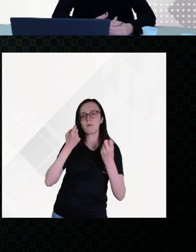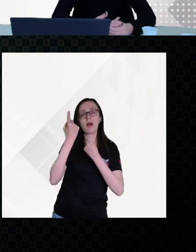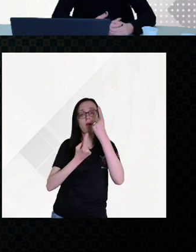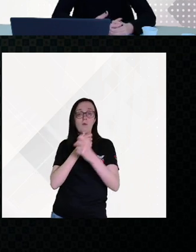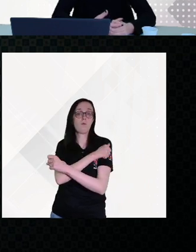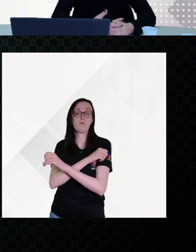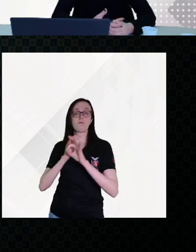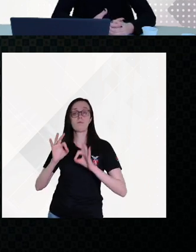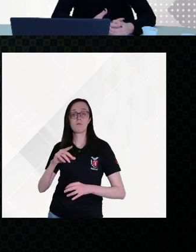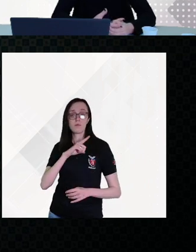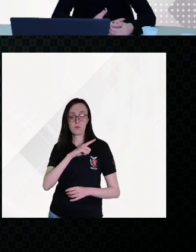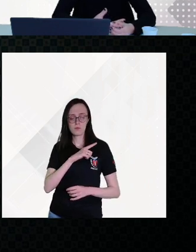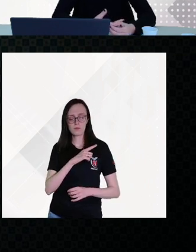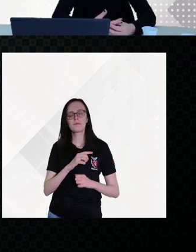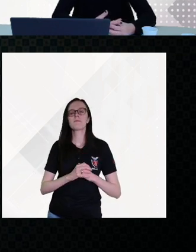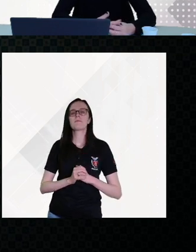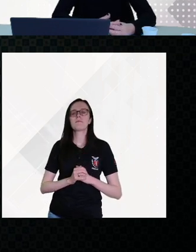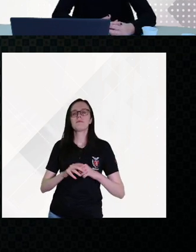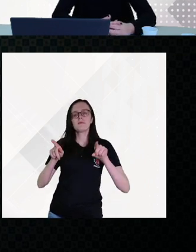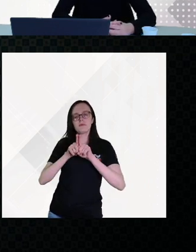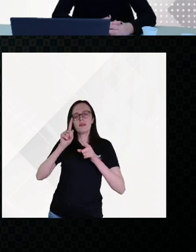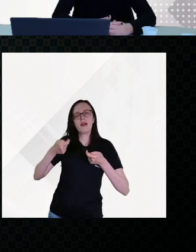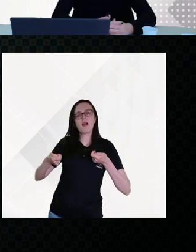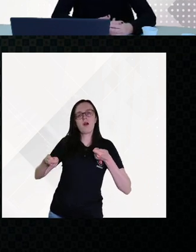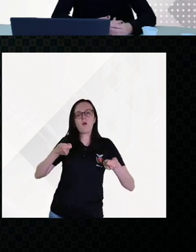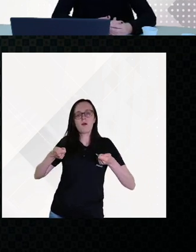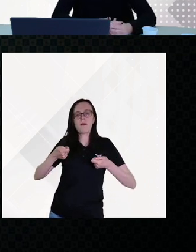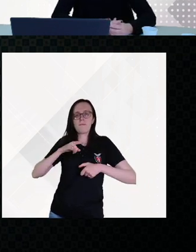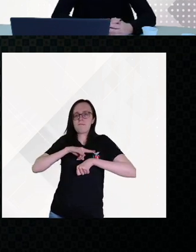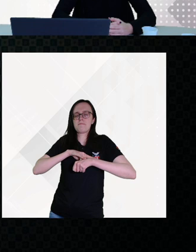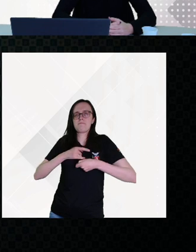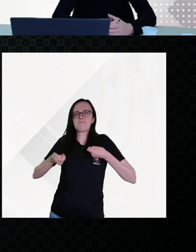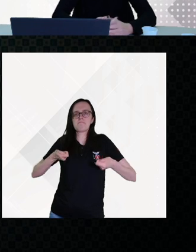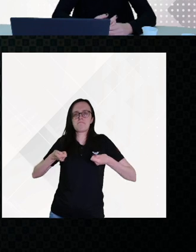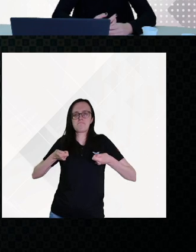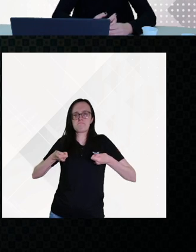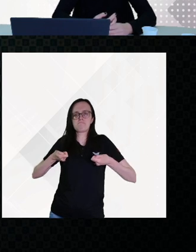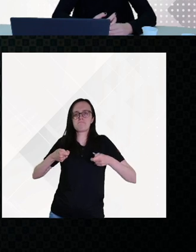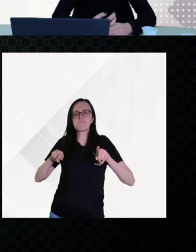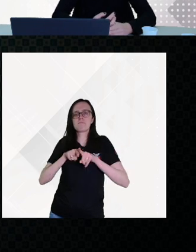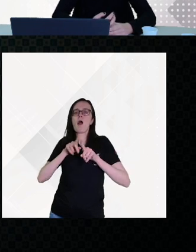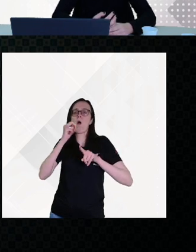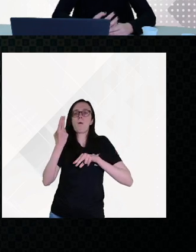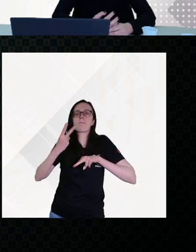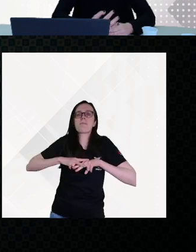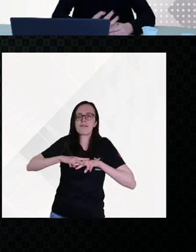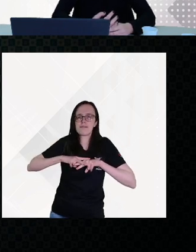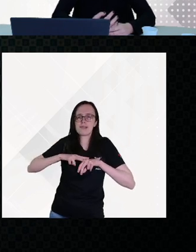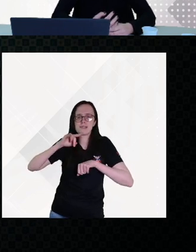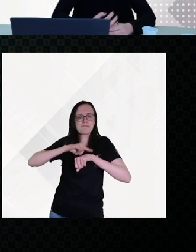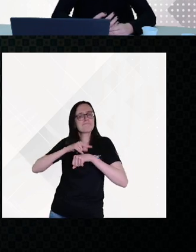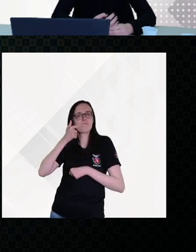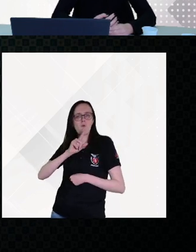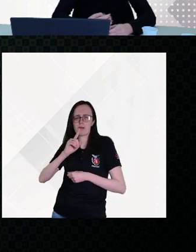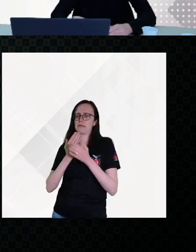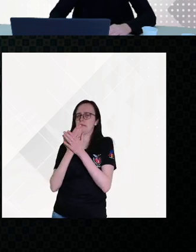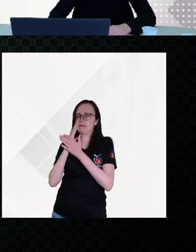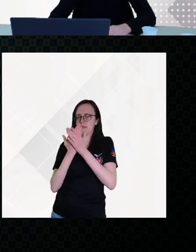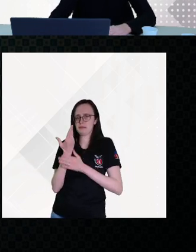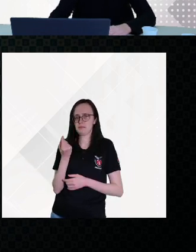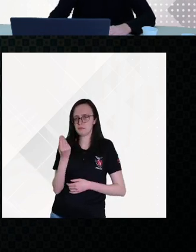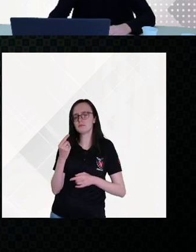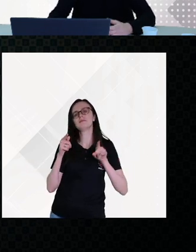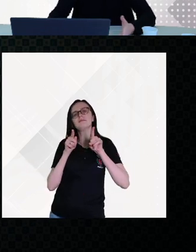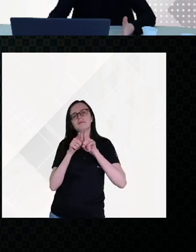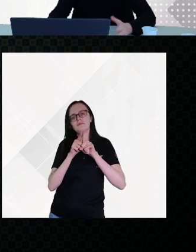vocês. Também uma questão de controle de esfíncter e também uma constipação intestinal, que se incomoda muito. E uma